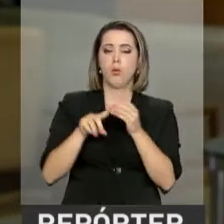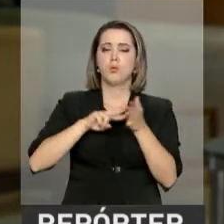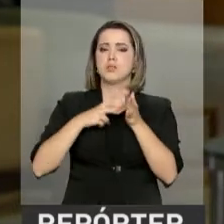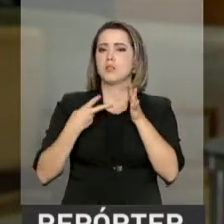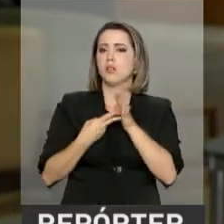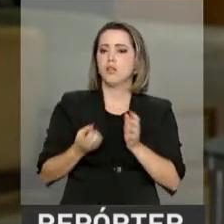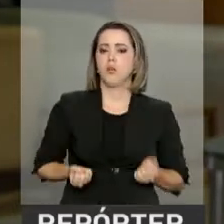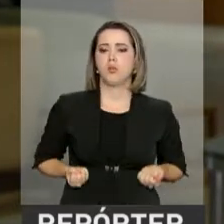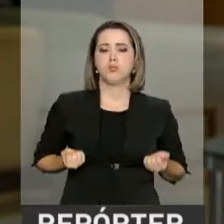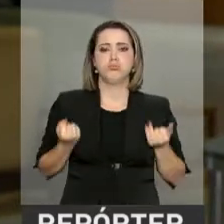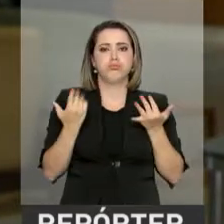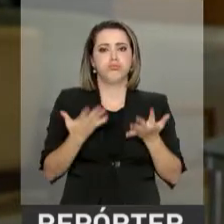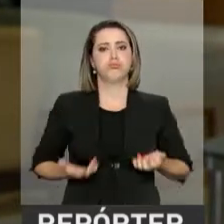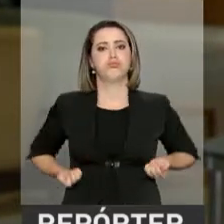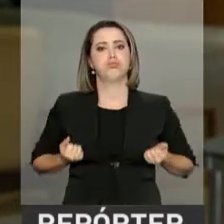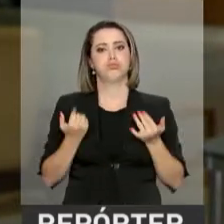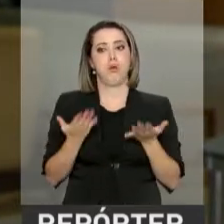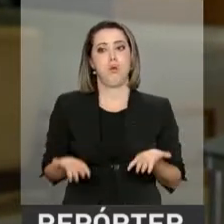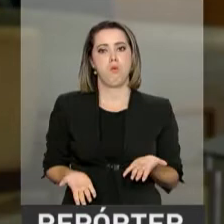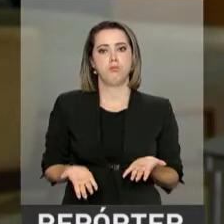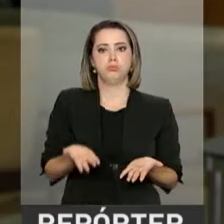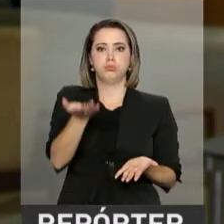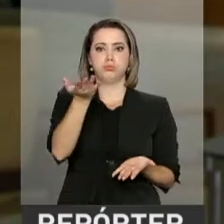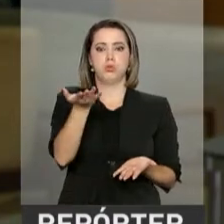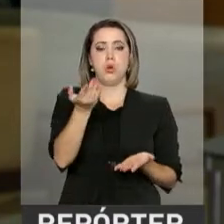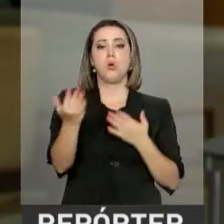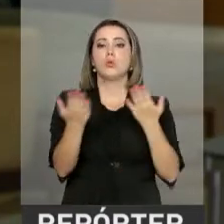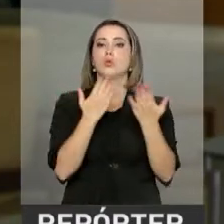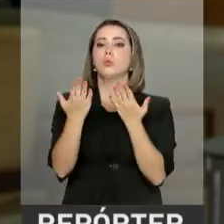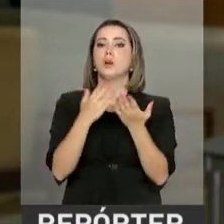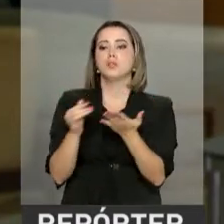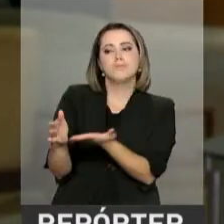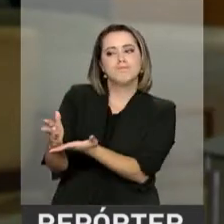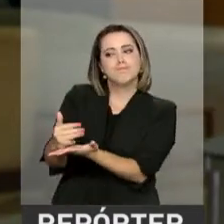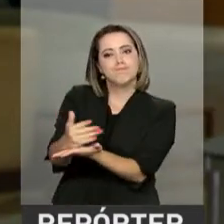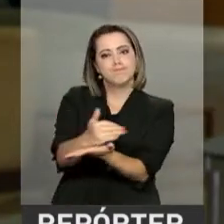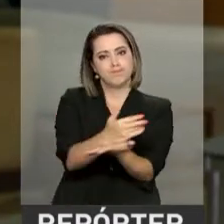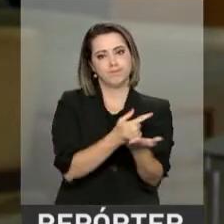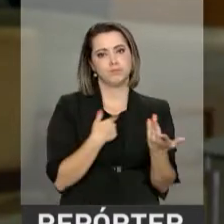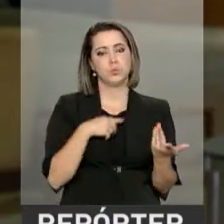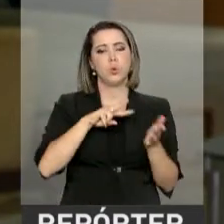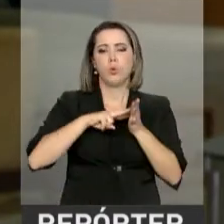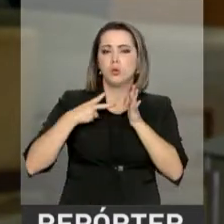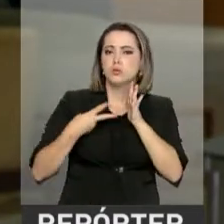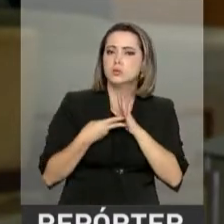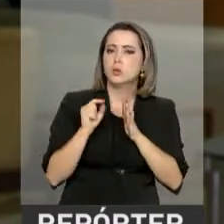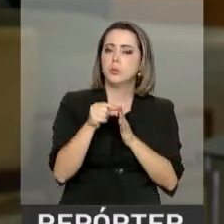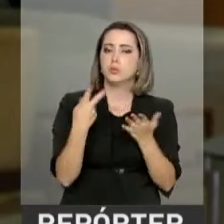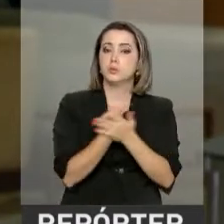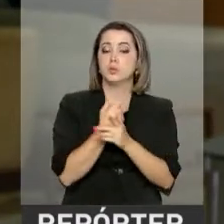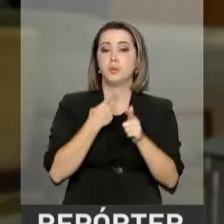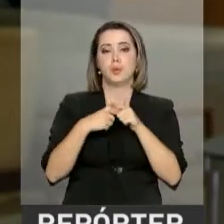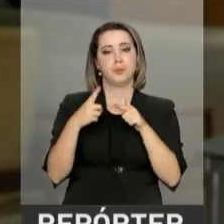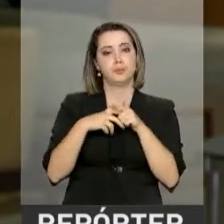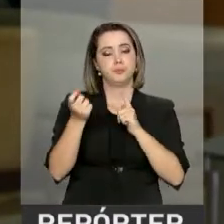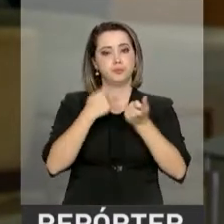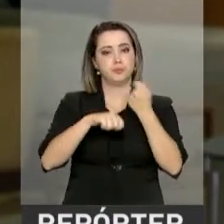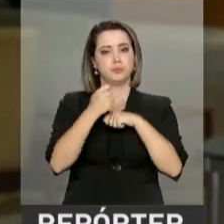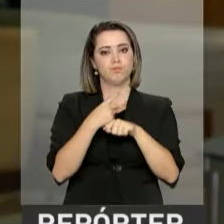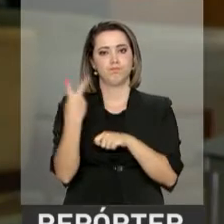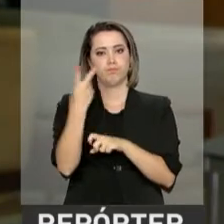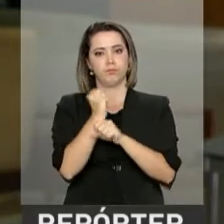vão superar as receitas segundo o governo e socorre ainda como reflexo da crise econômica dos últimos